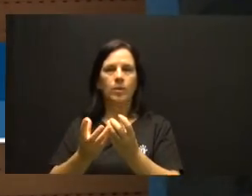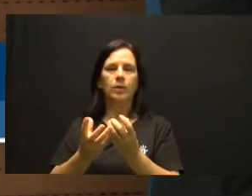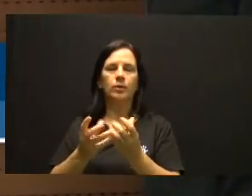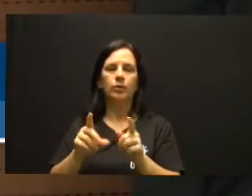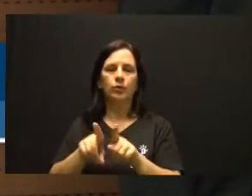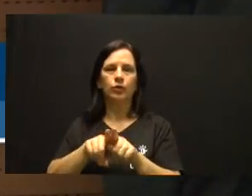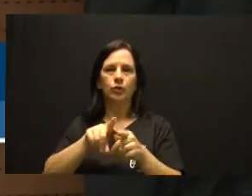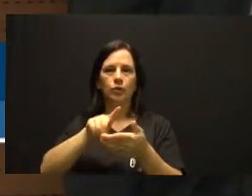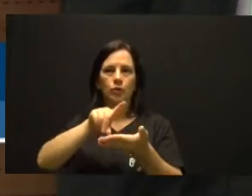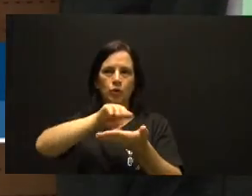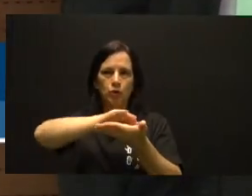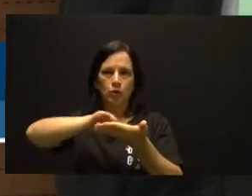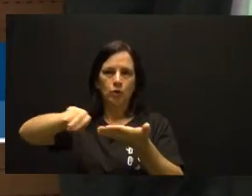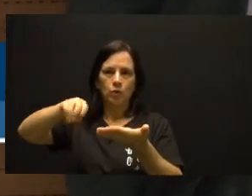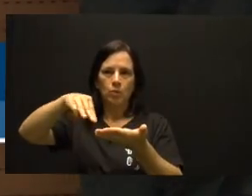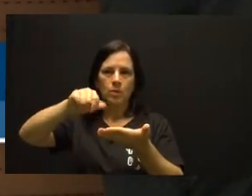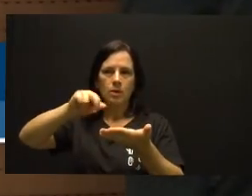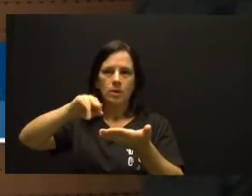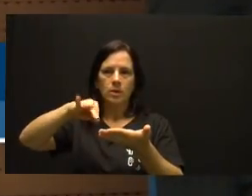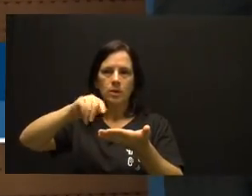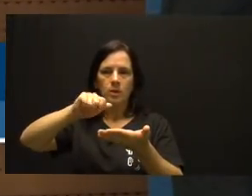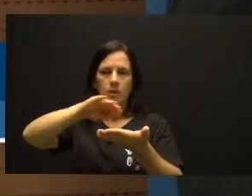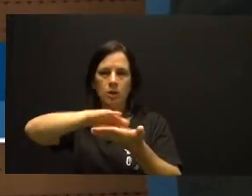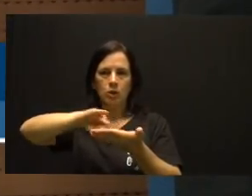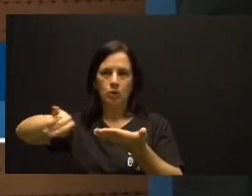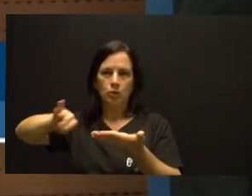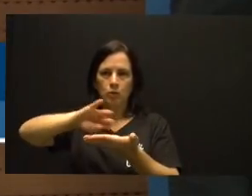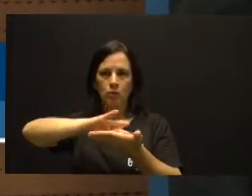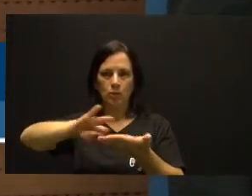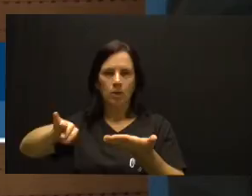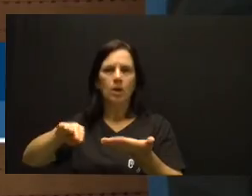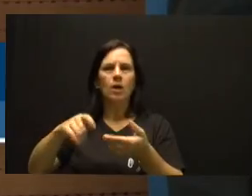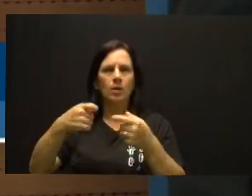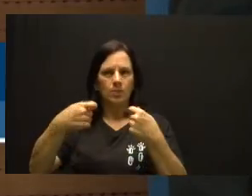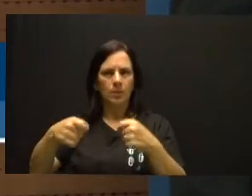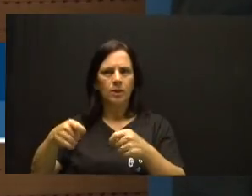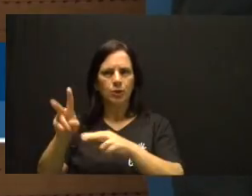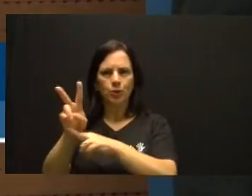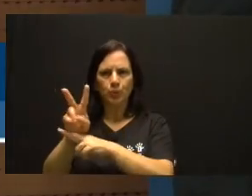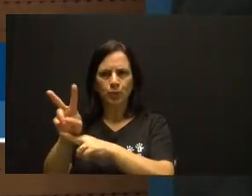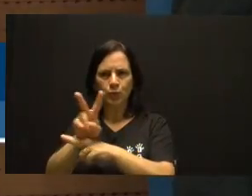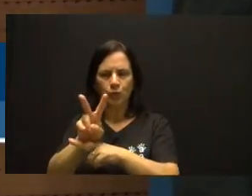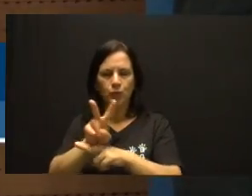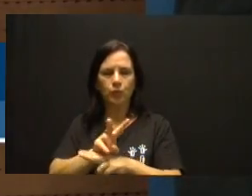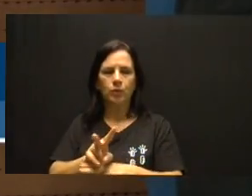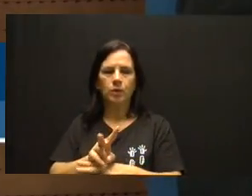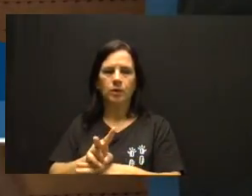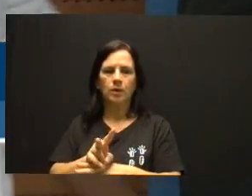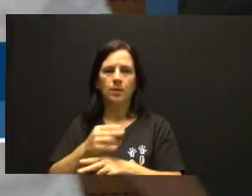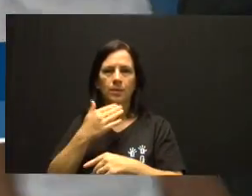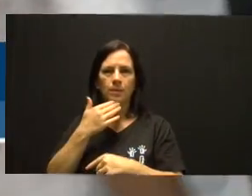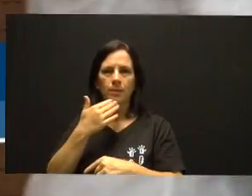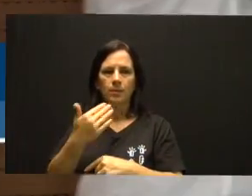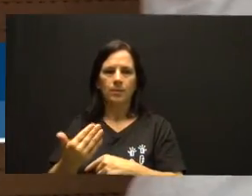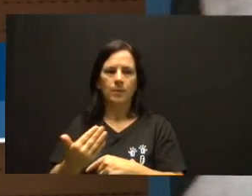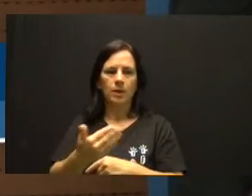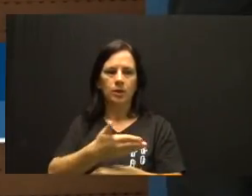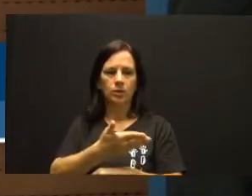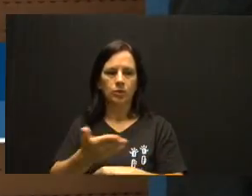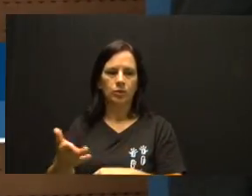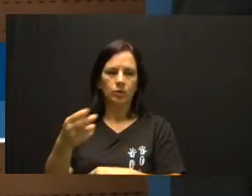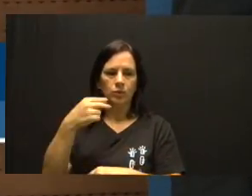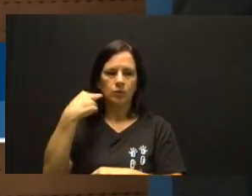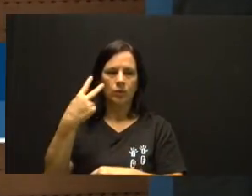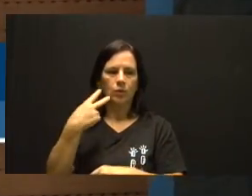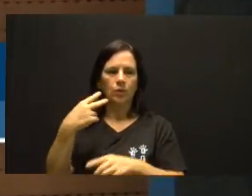materiais e são colocados em lugares irregulares. Precisamos investigar isso com seriedade. Eu peço aos vossos vereadores